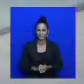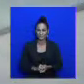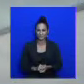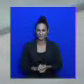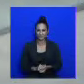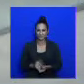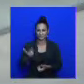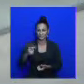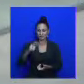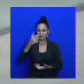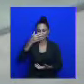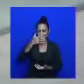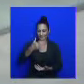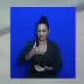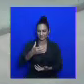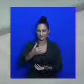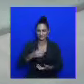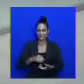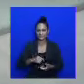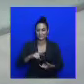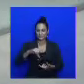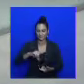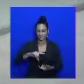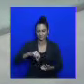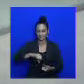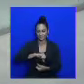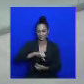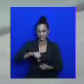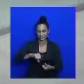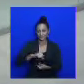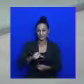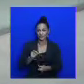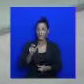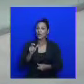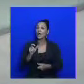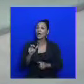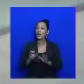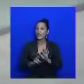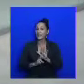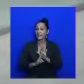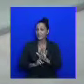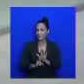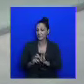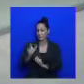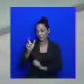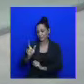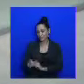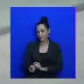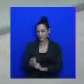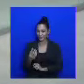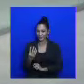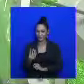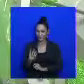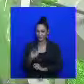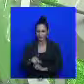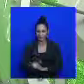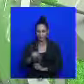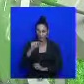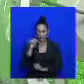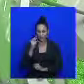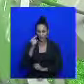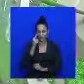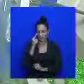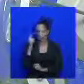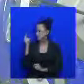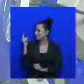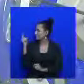a bola suporte é como se identificar o Globo e agora sortearemos o número correspondente a coluna número 4 bola